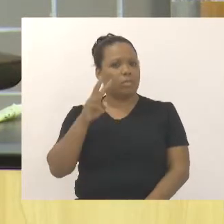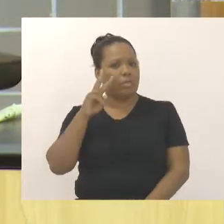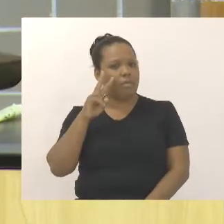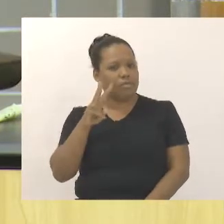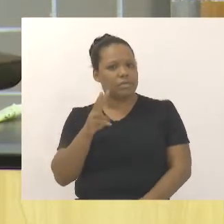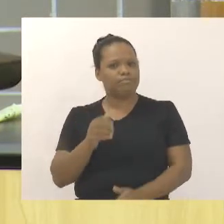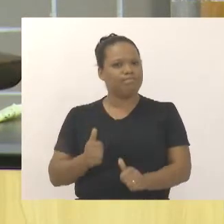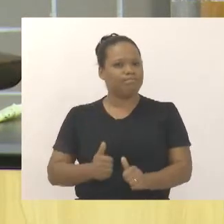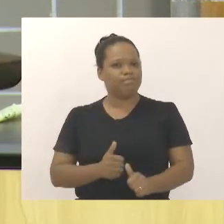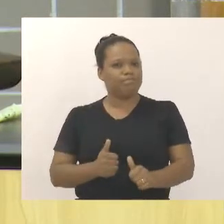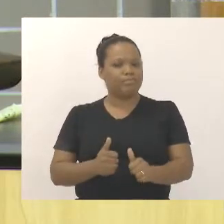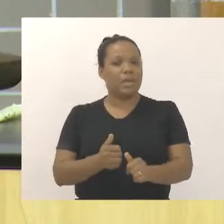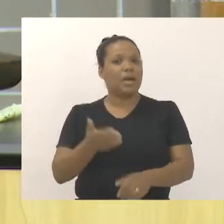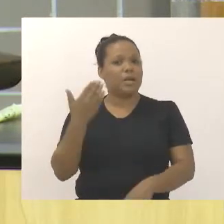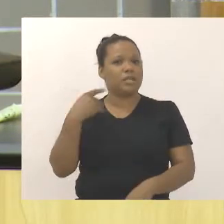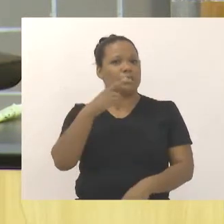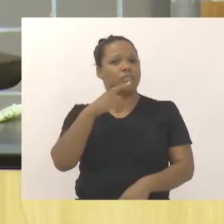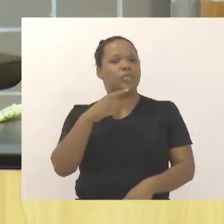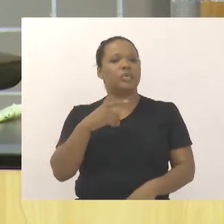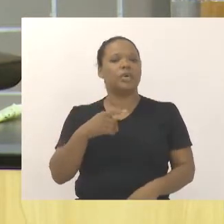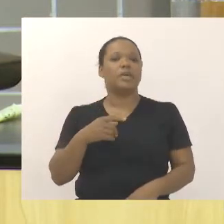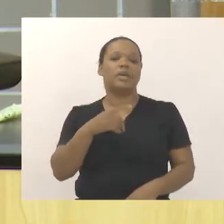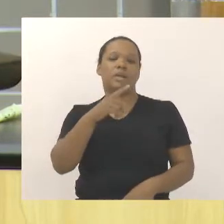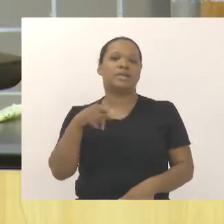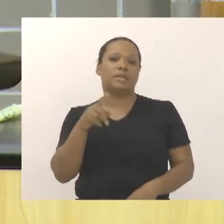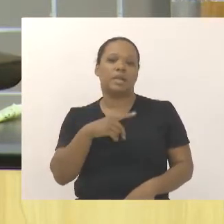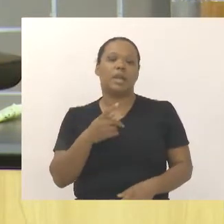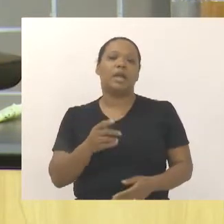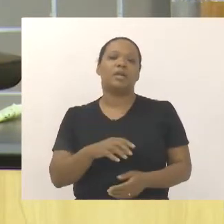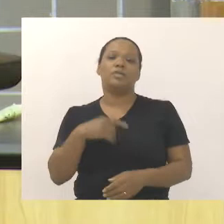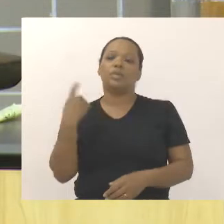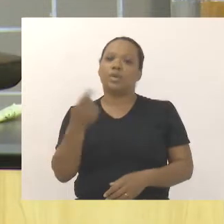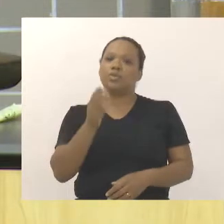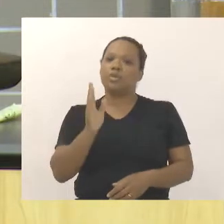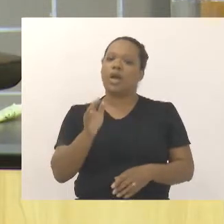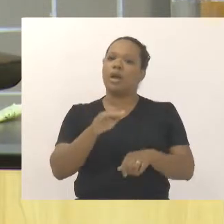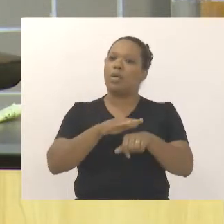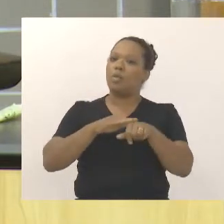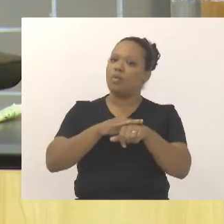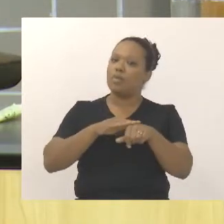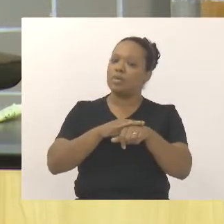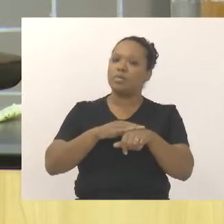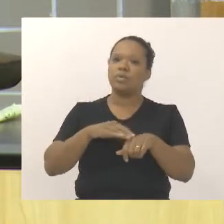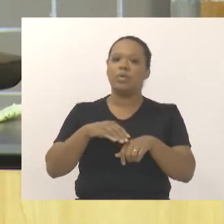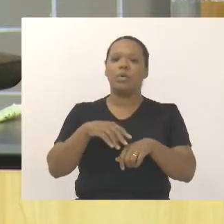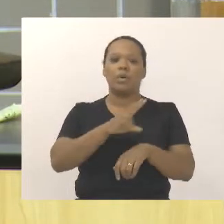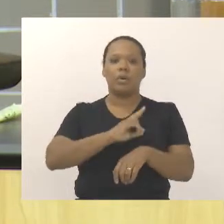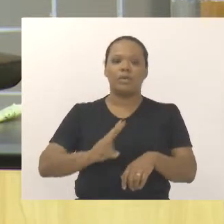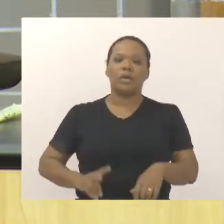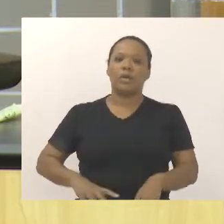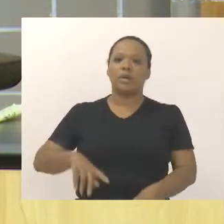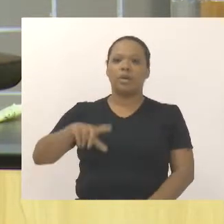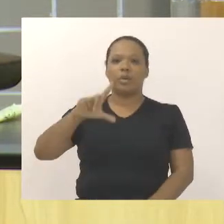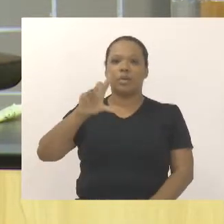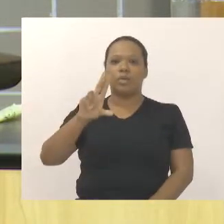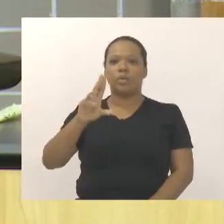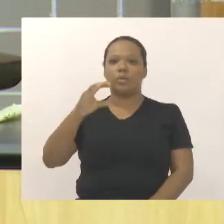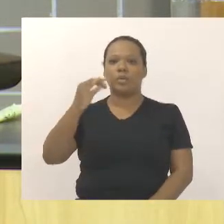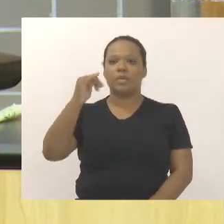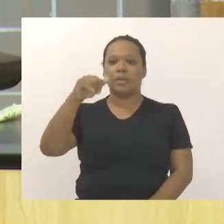suspensa a votação, conversamos bastante com a Lucimar, com o doutor Rodrigo,